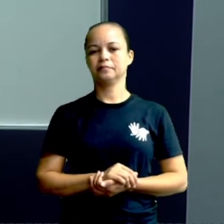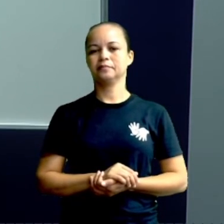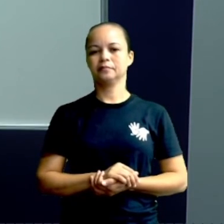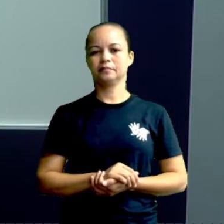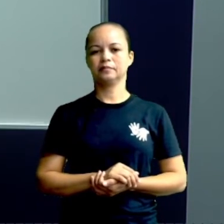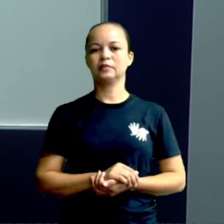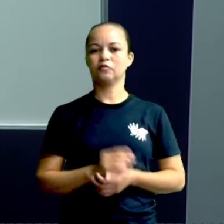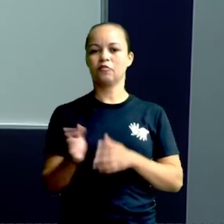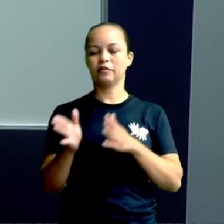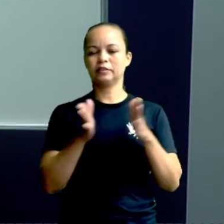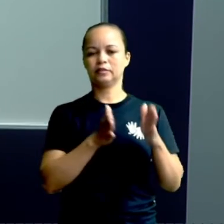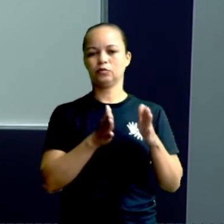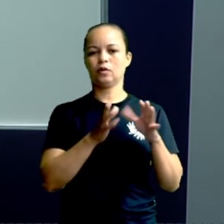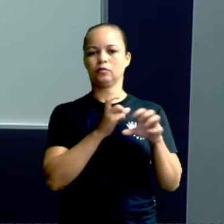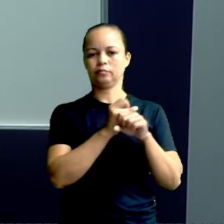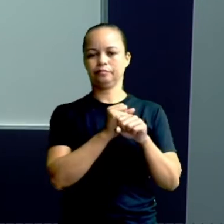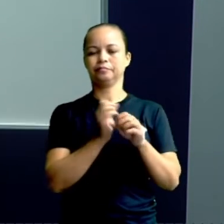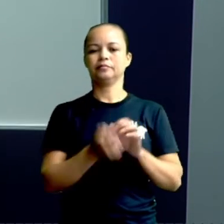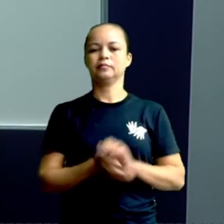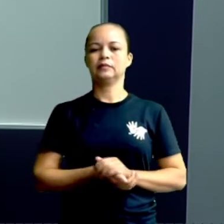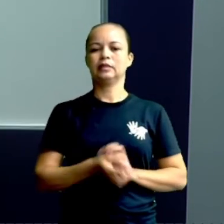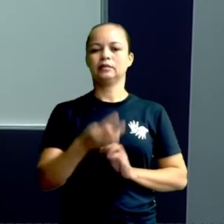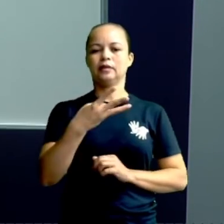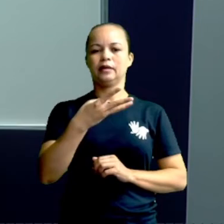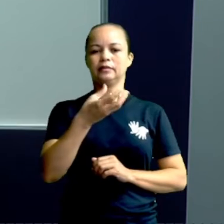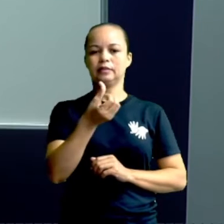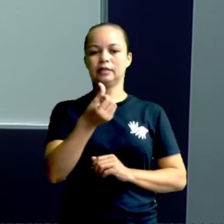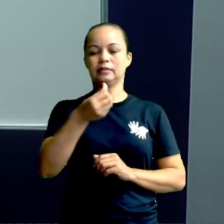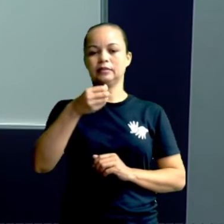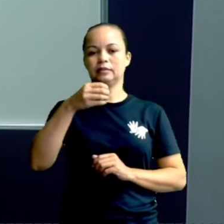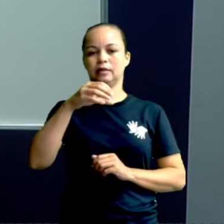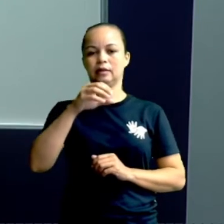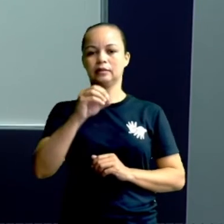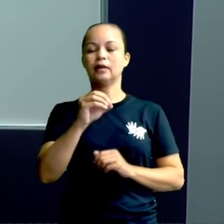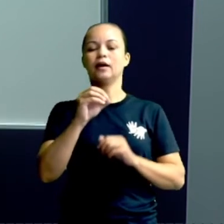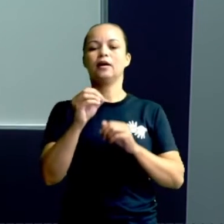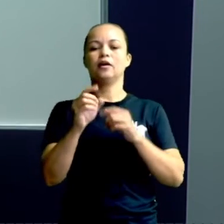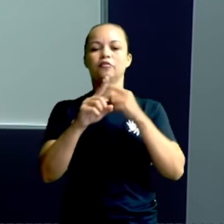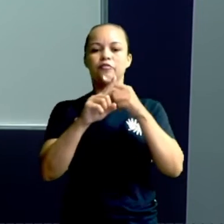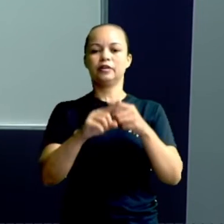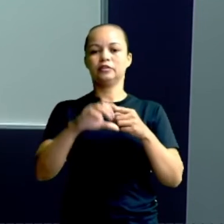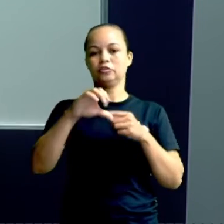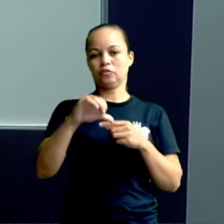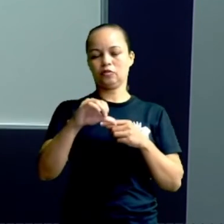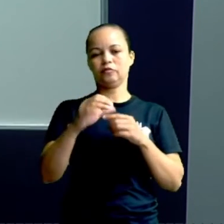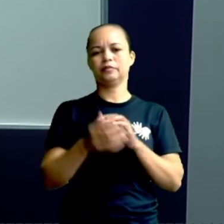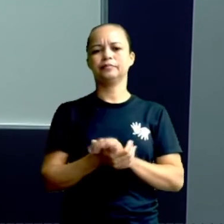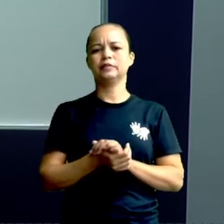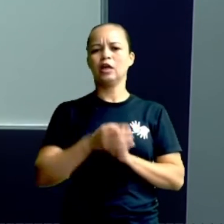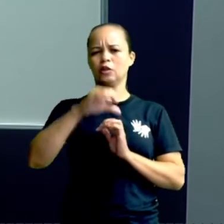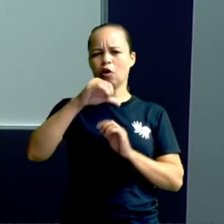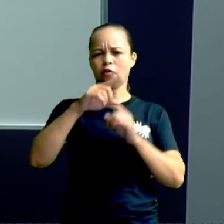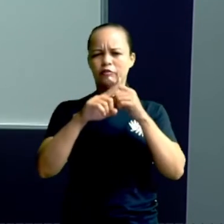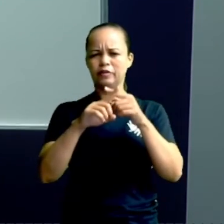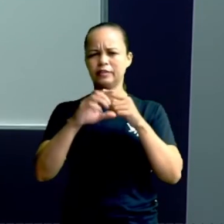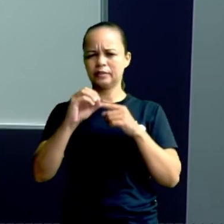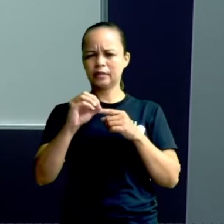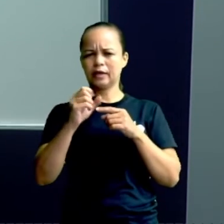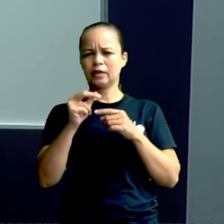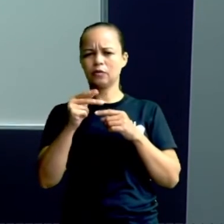Vamos lá, vou fazer aqui do lado, tá? 360 vezes 9, 9 vezes nada,